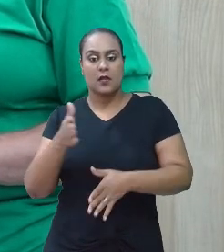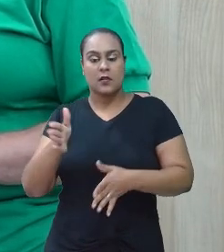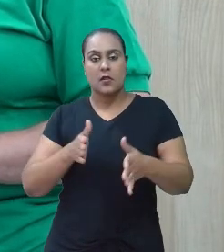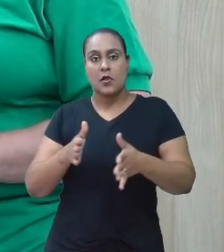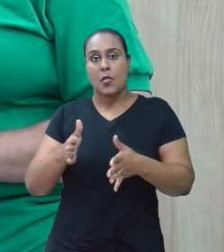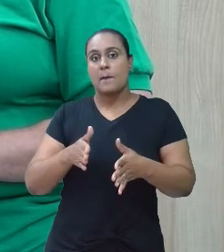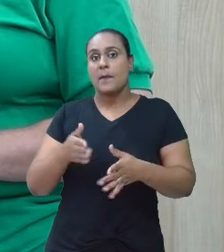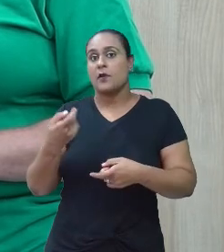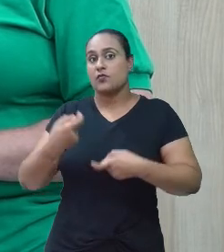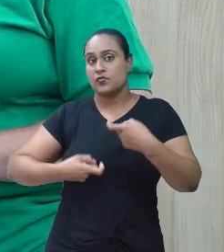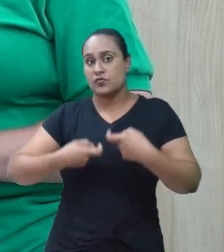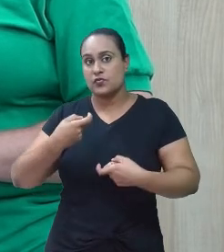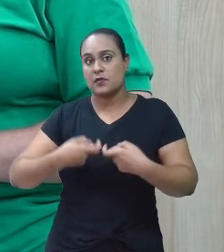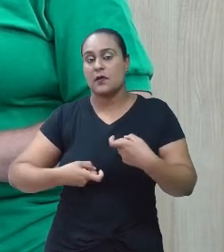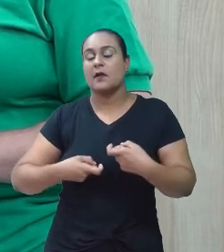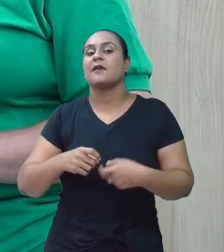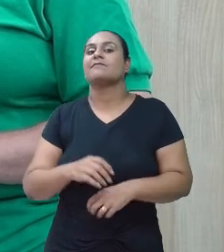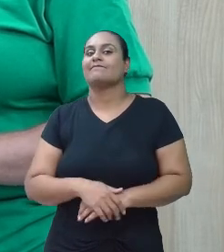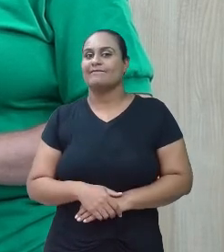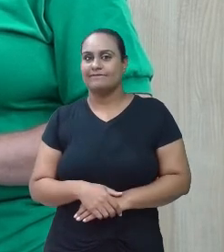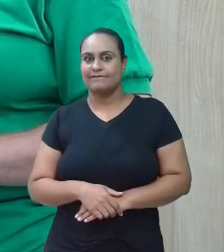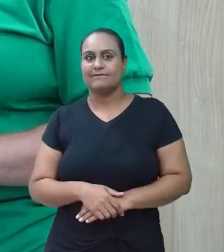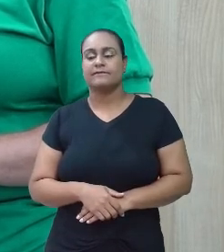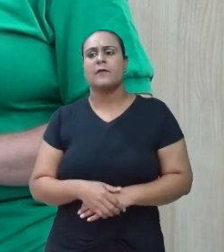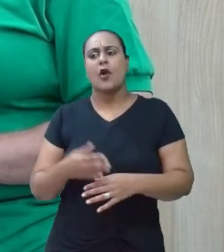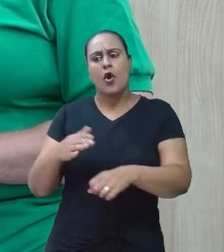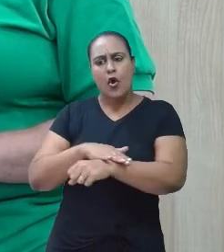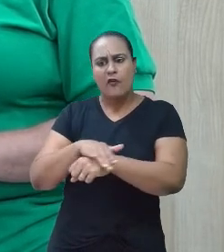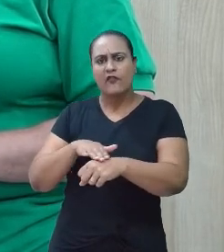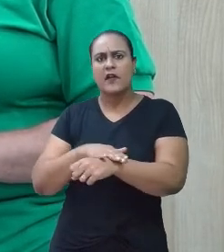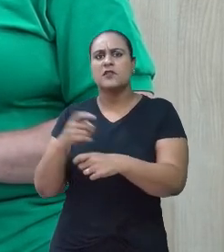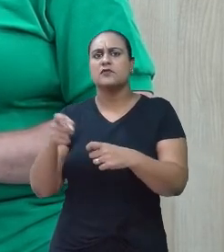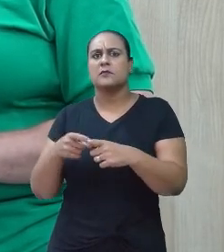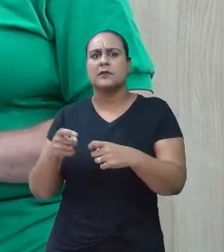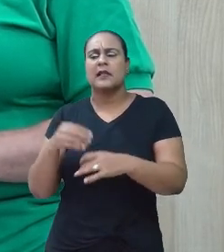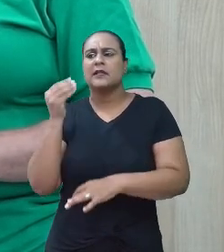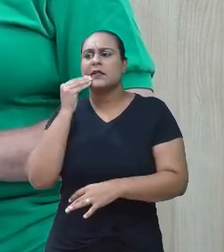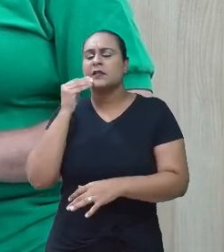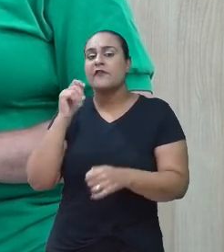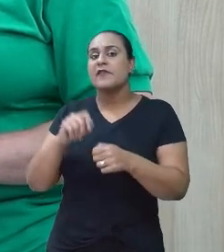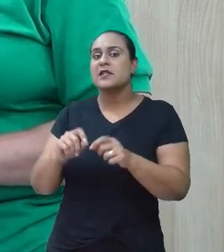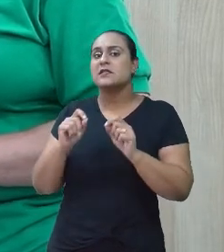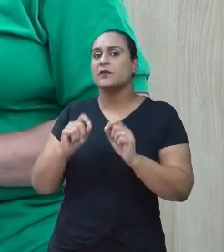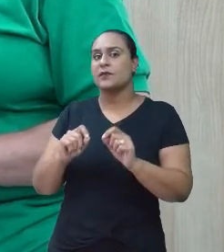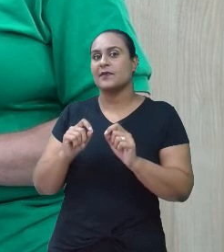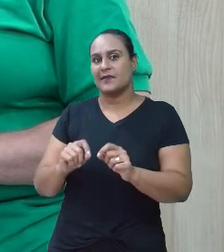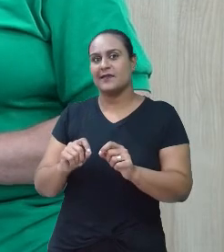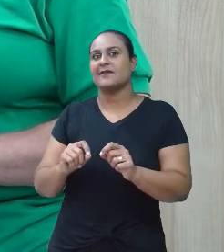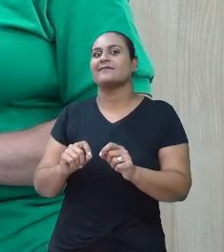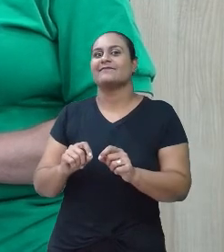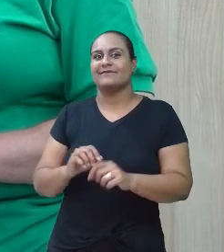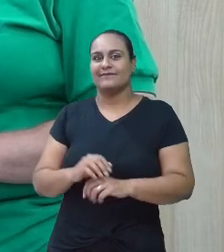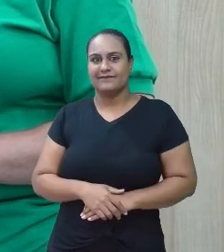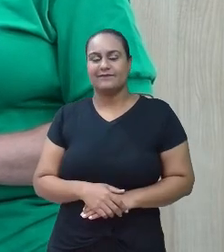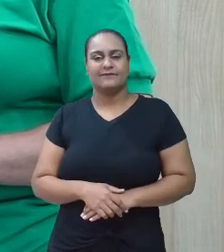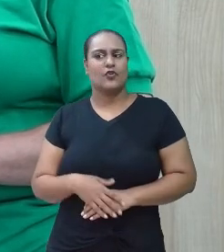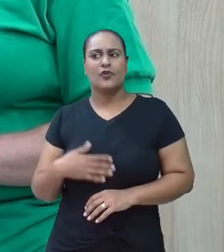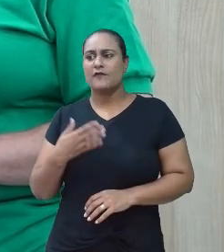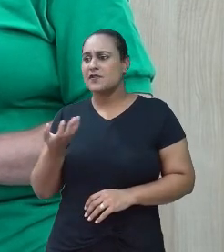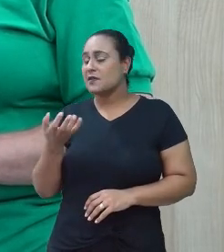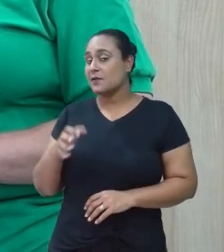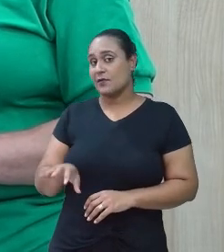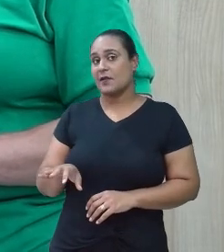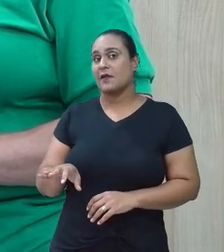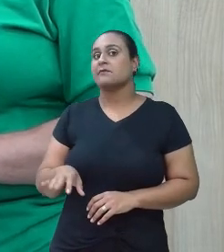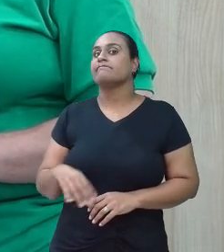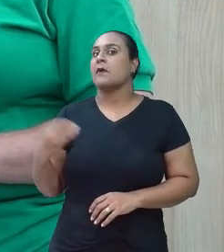no médico lá do seu posto de saúde. Fale para ele o que é que você está tentando fazer, o que é que você está fazendo e o que você não deseja, né?